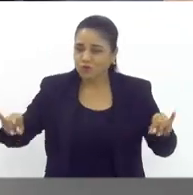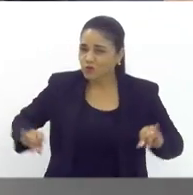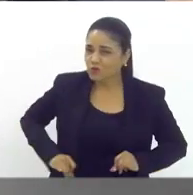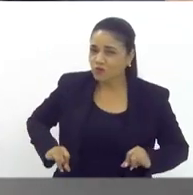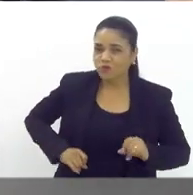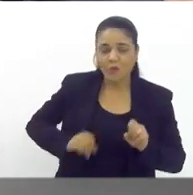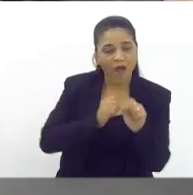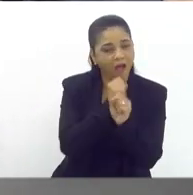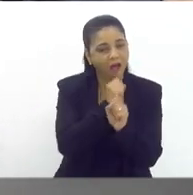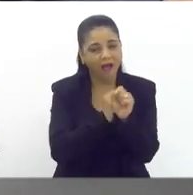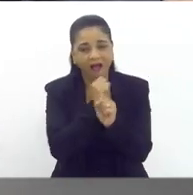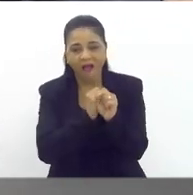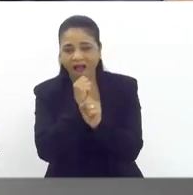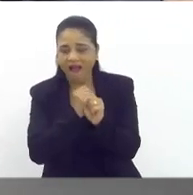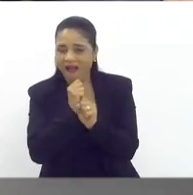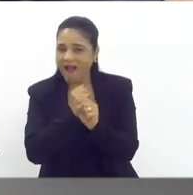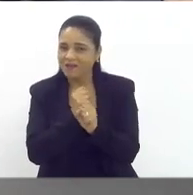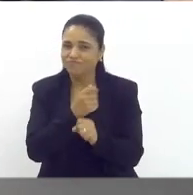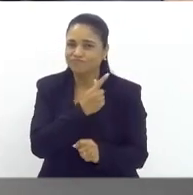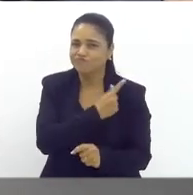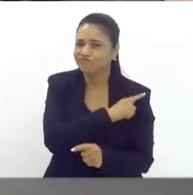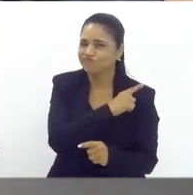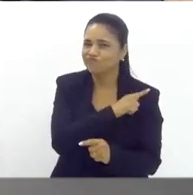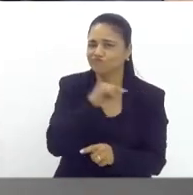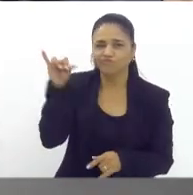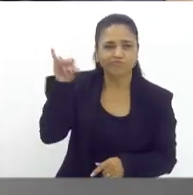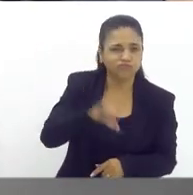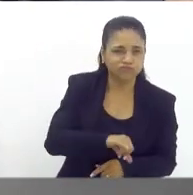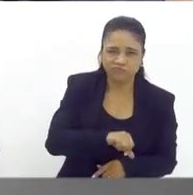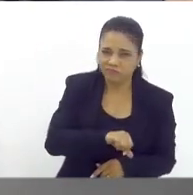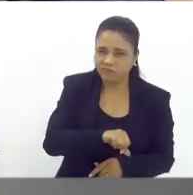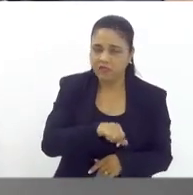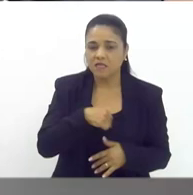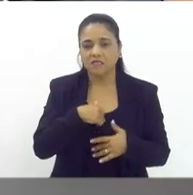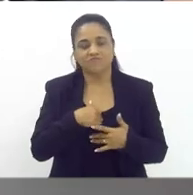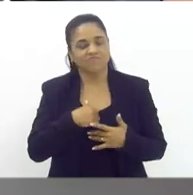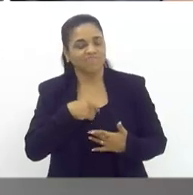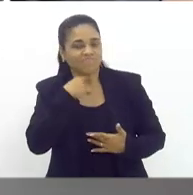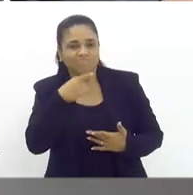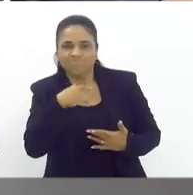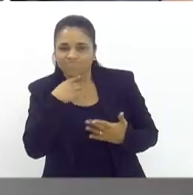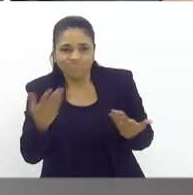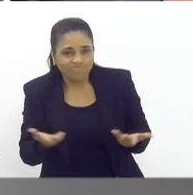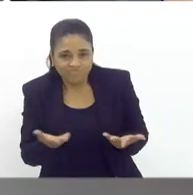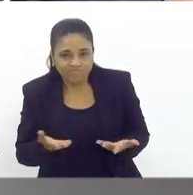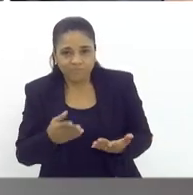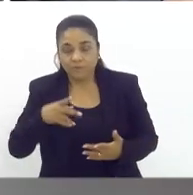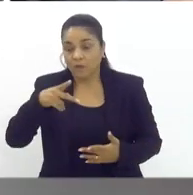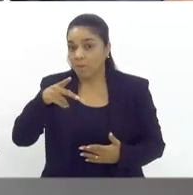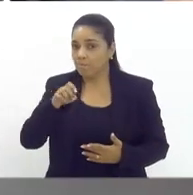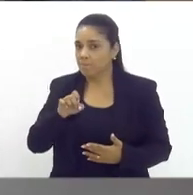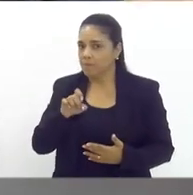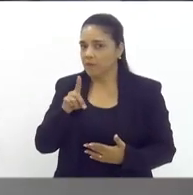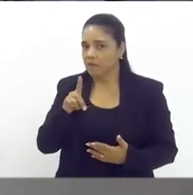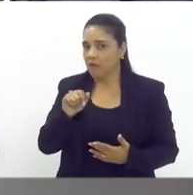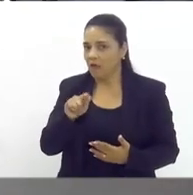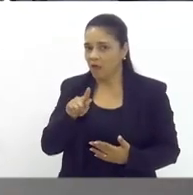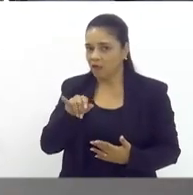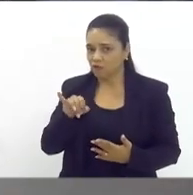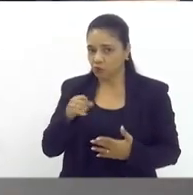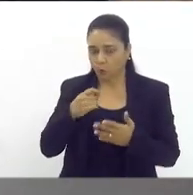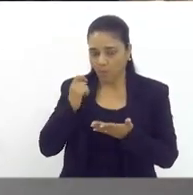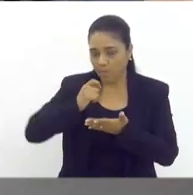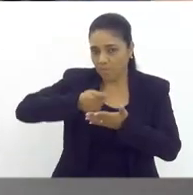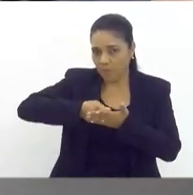Então não podemos continuar com essa com essa farra do pedágio dele eu ainda tenho um problema ainda do do